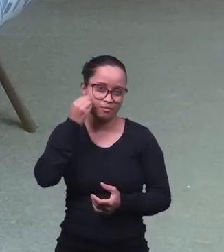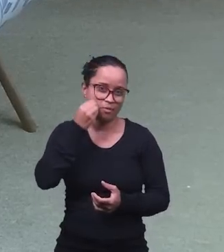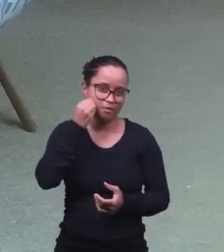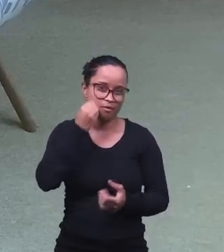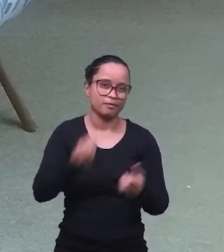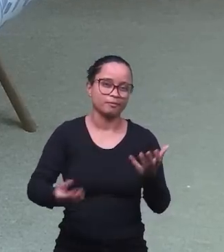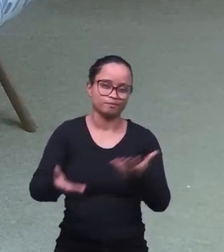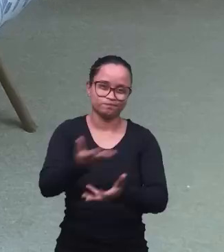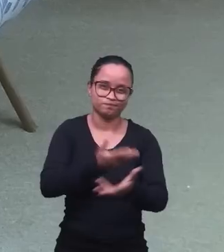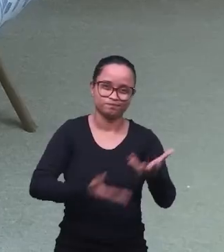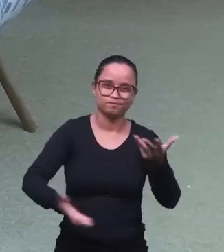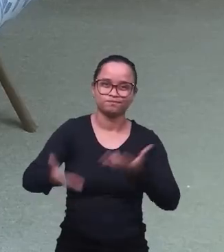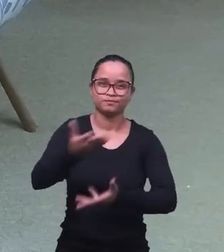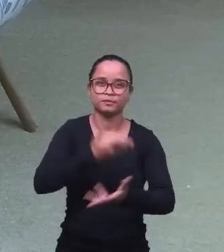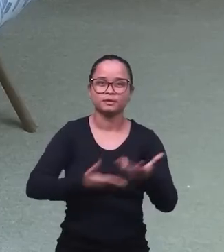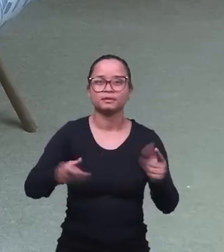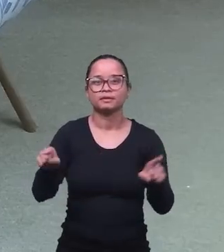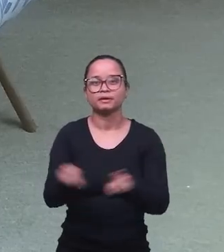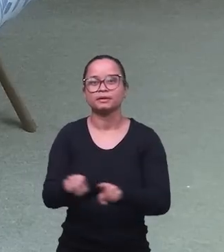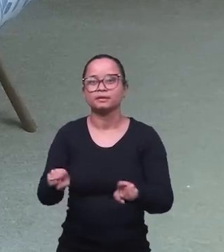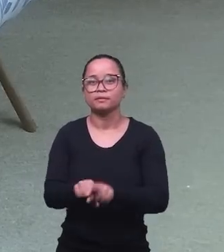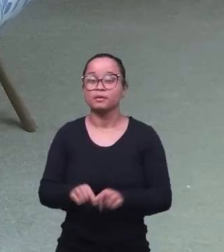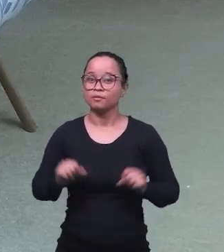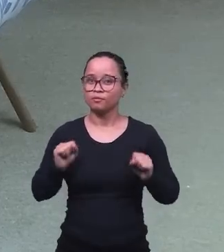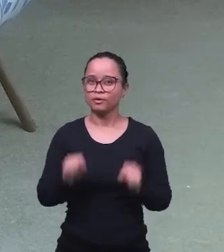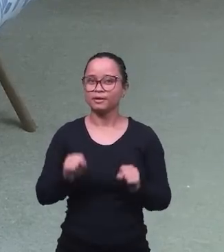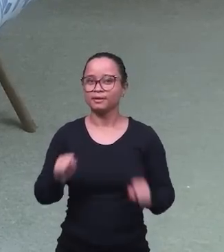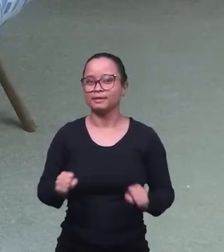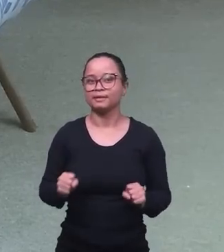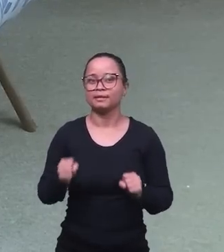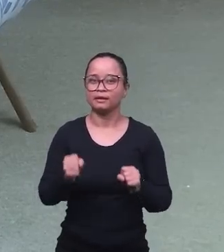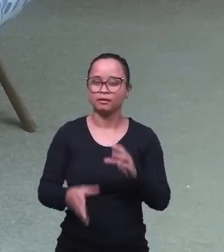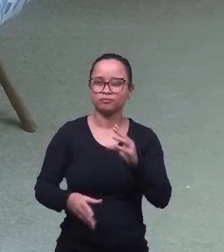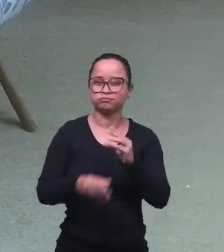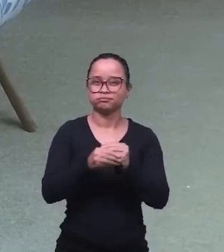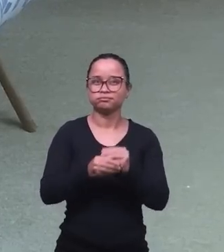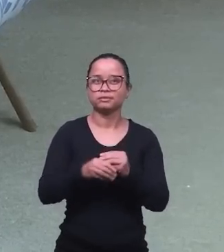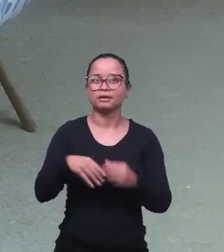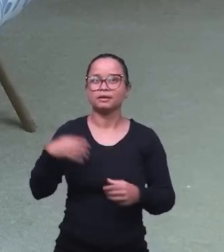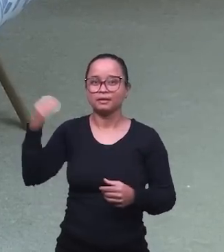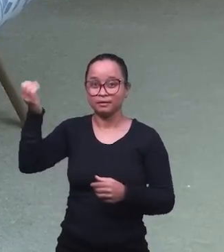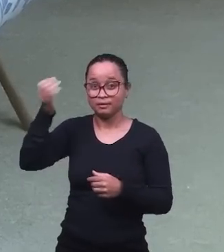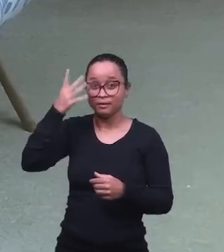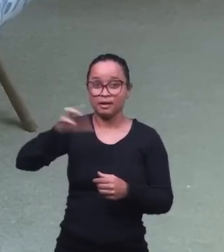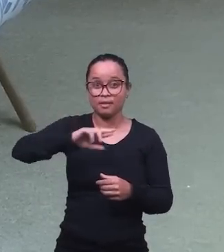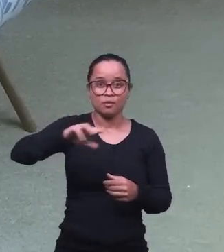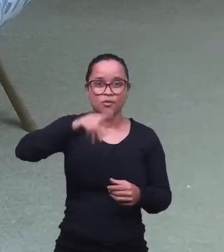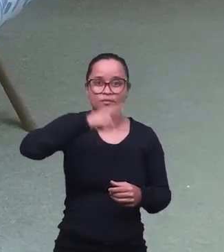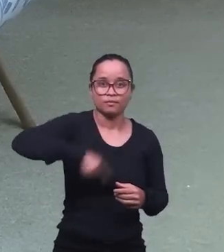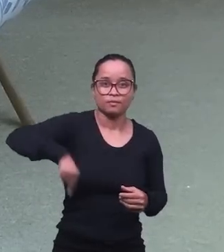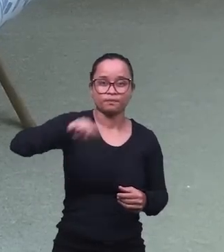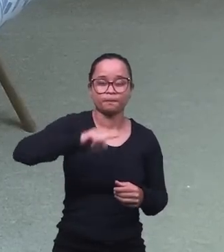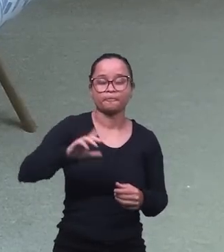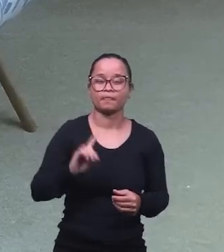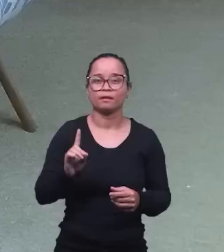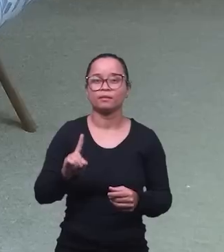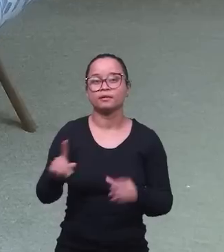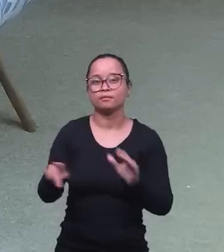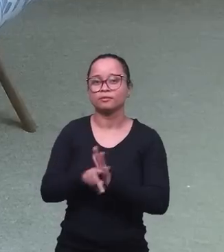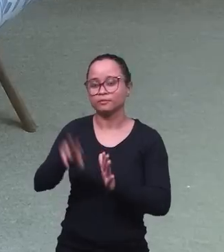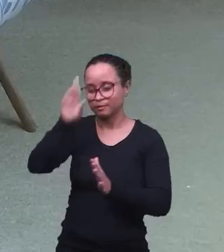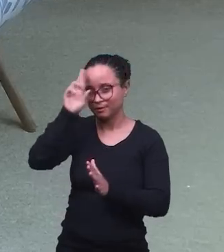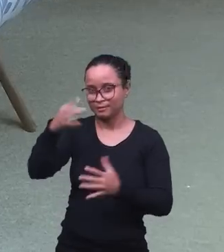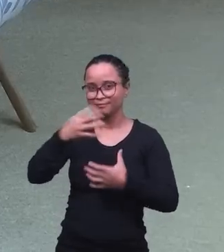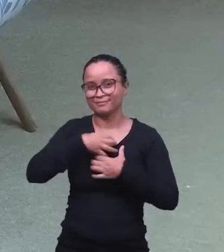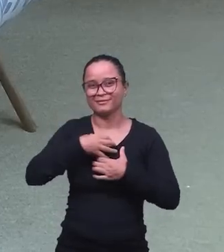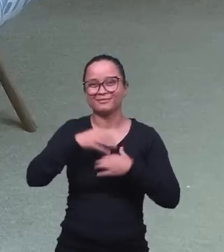as experiências, né? De poder, de uma certa forma, contribuir com algumas revelações que não é nossa, que na verdade é do Senhor, e ficamos